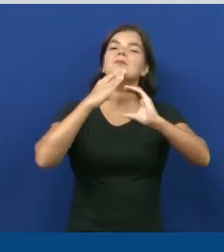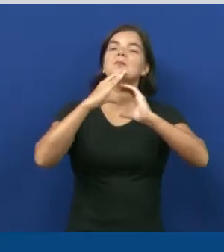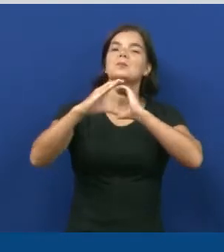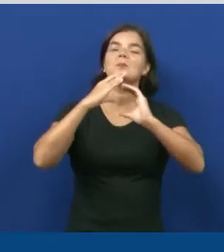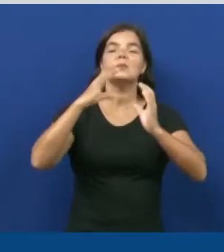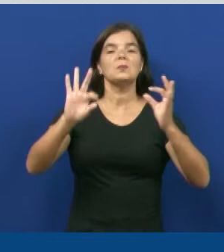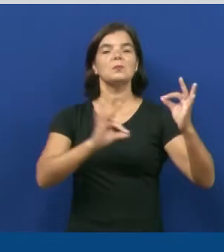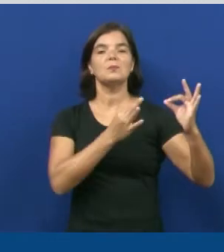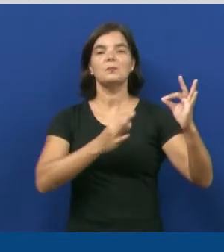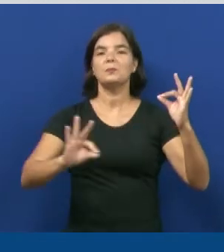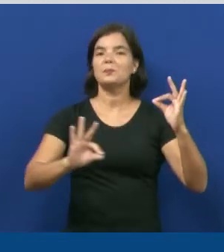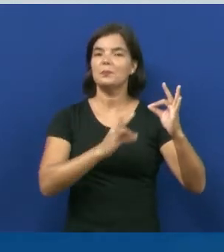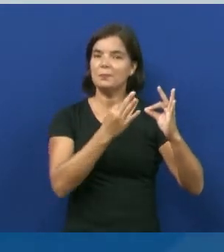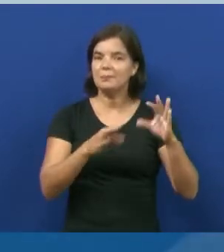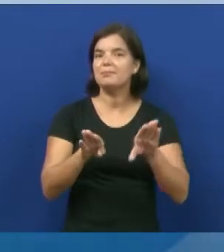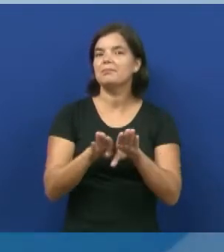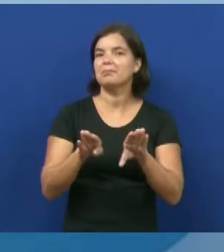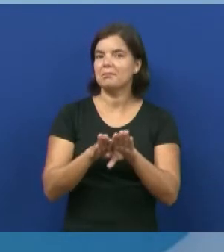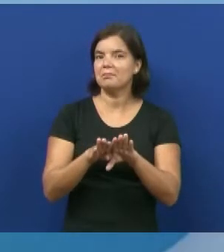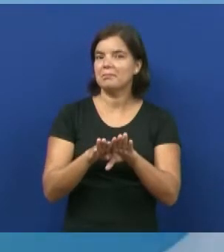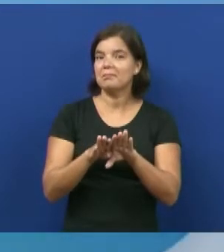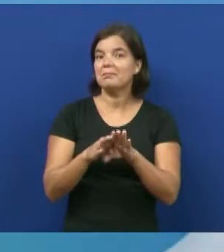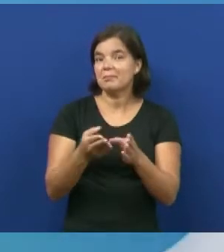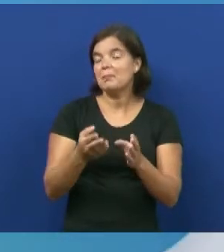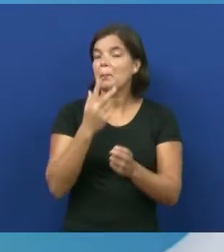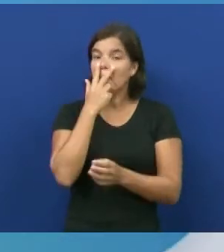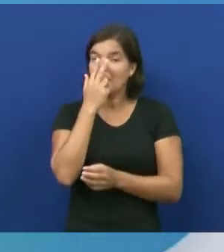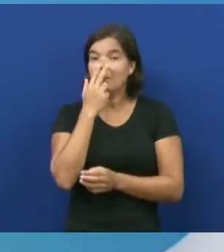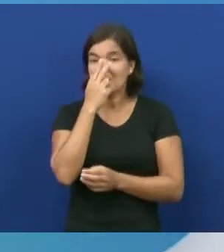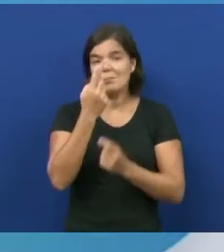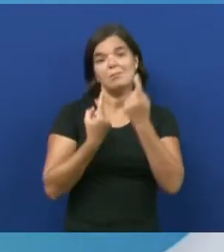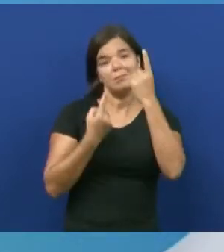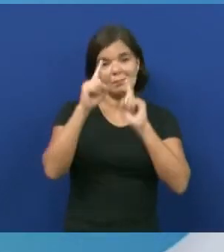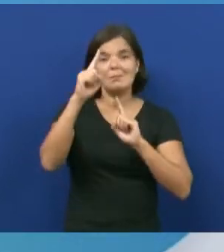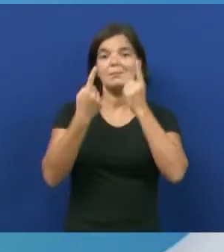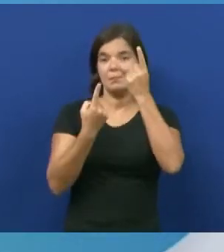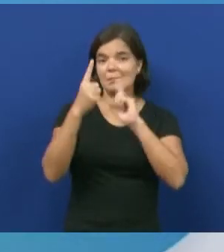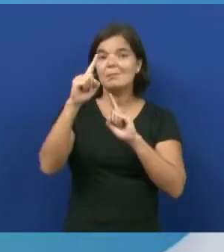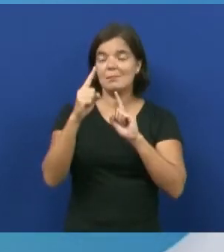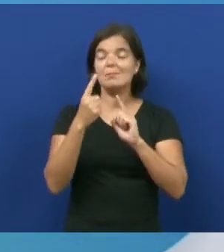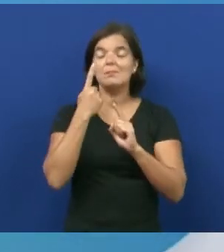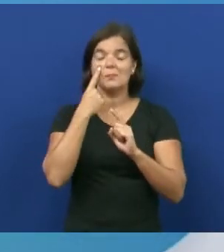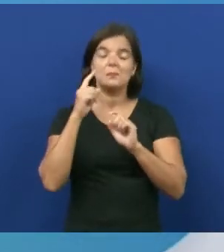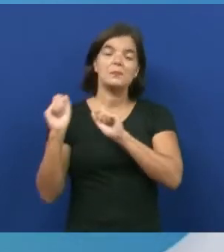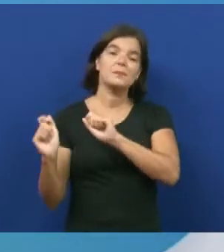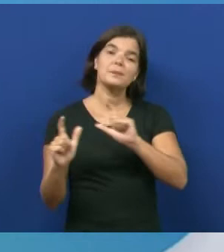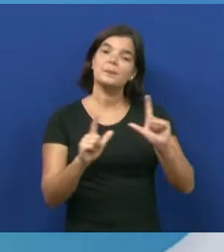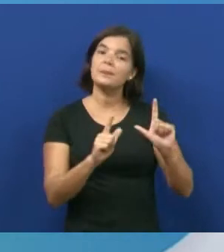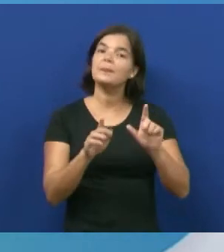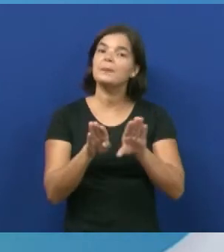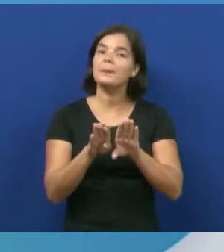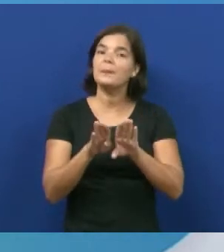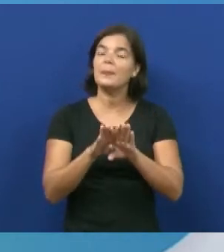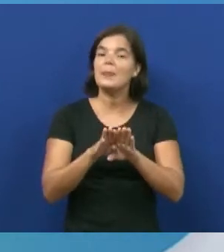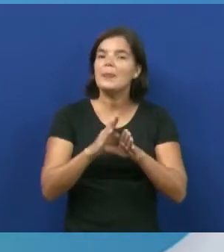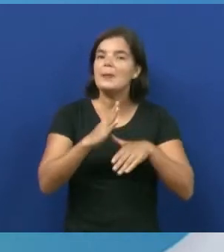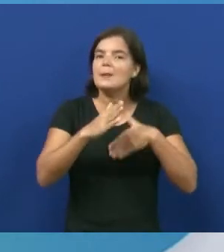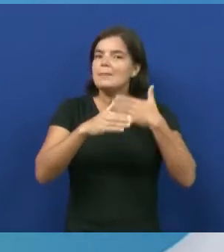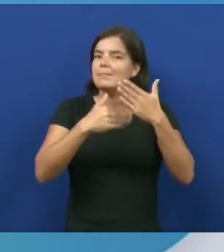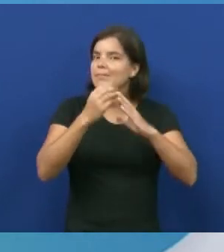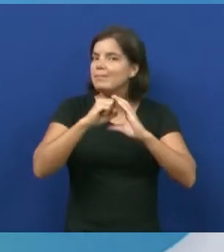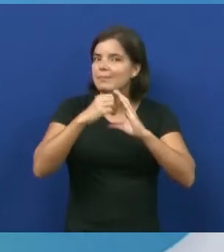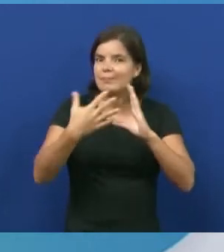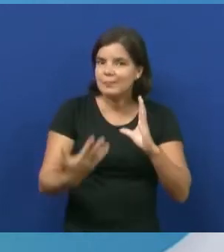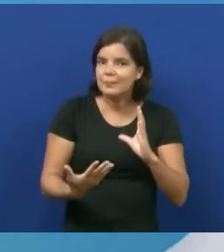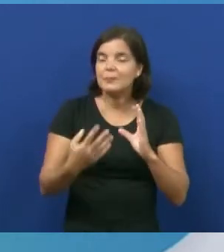tocando instrumentos. É semelhante ao carnaval, não é? Como a gente viu no próprio slide. E aí ele vai ganhando outro